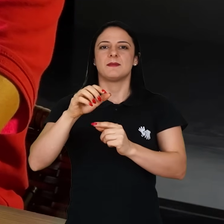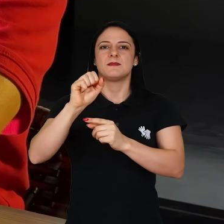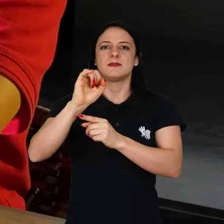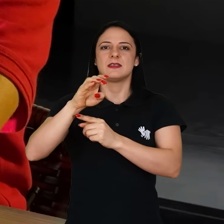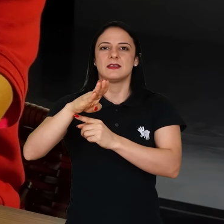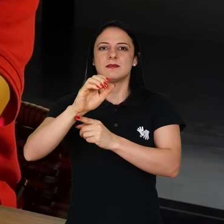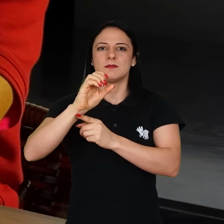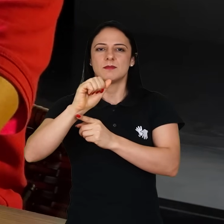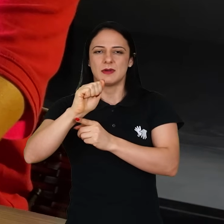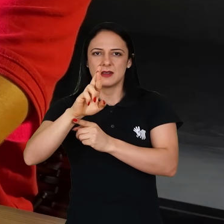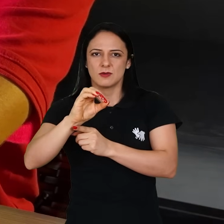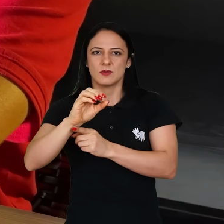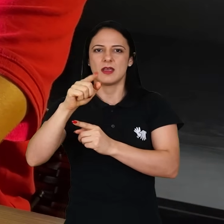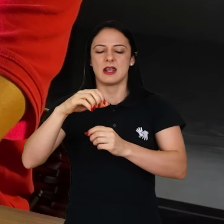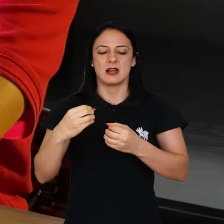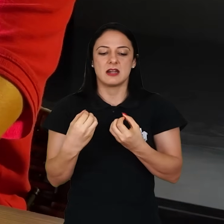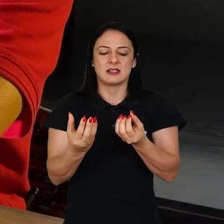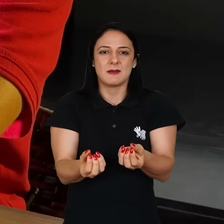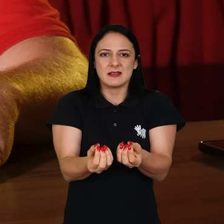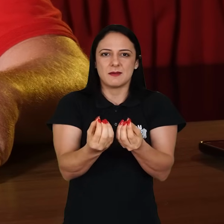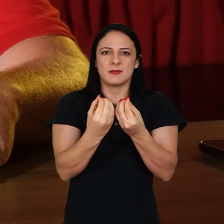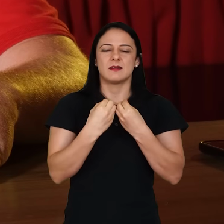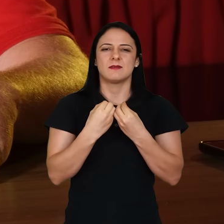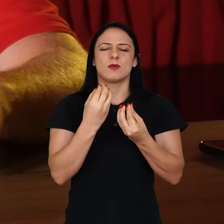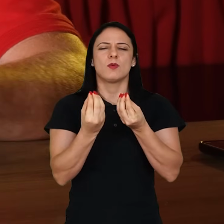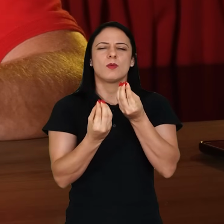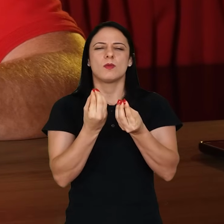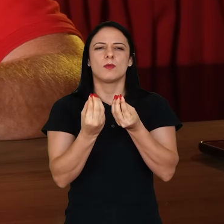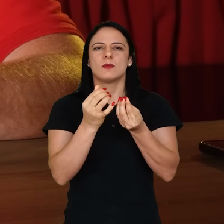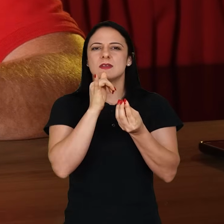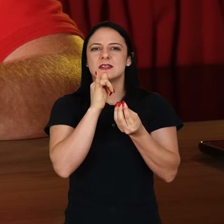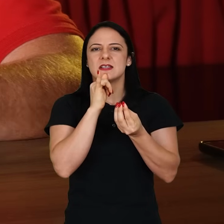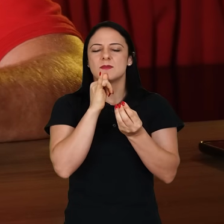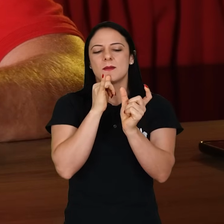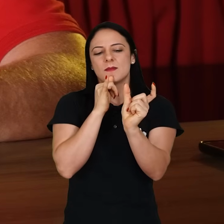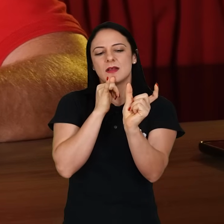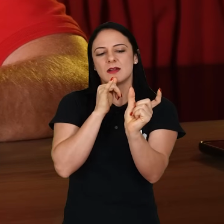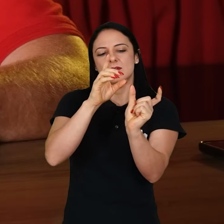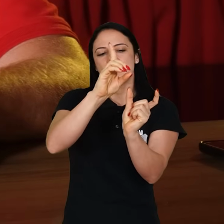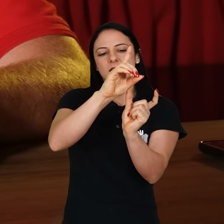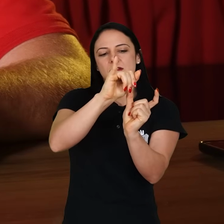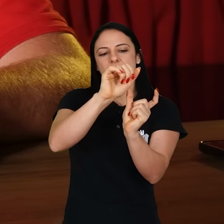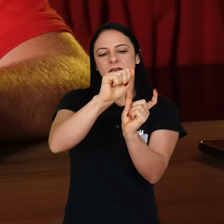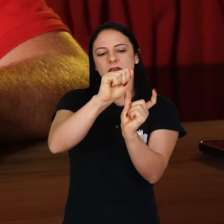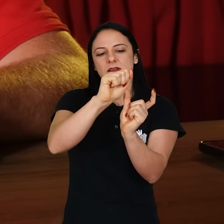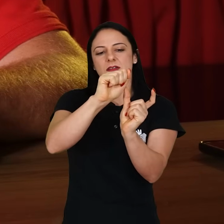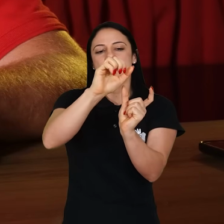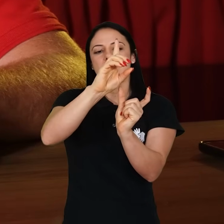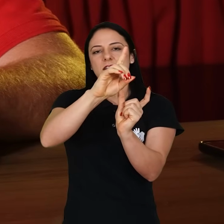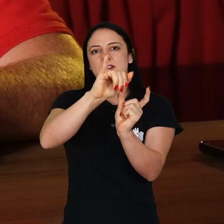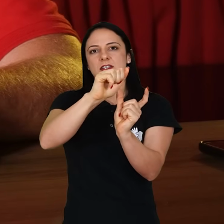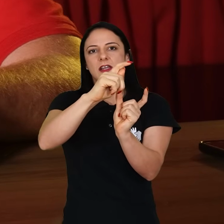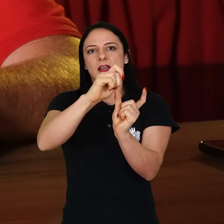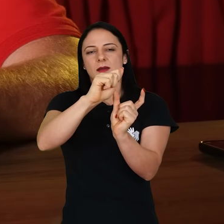Símbolo é lançar para dentro. Com o prefixo dia,